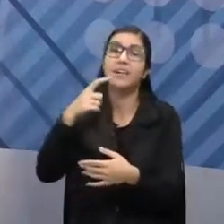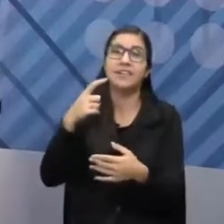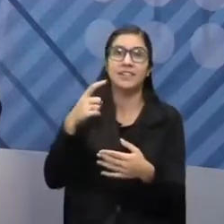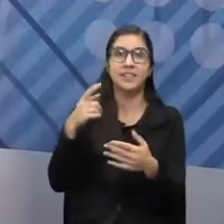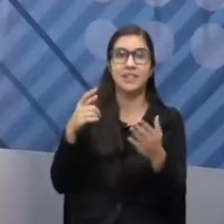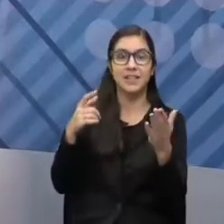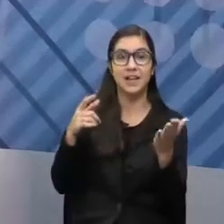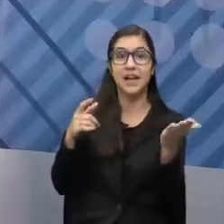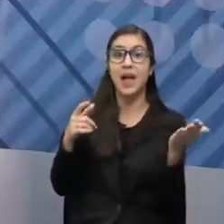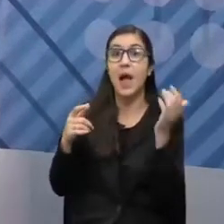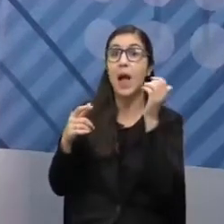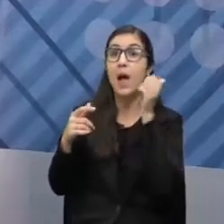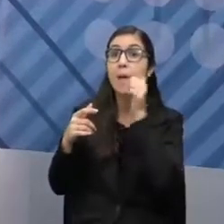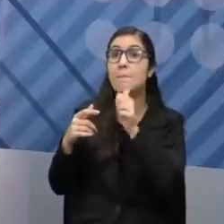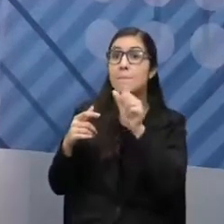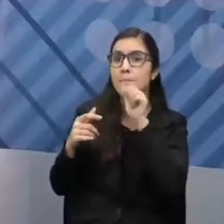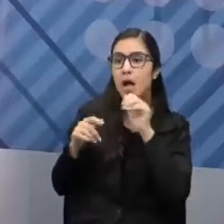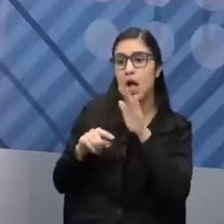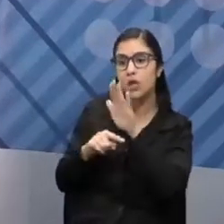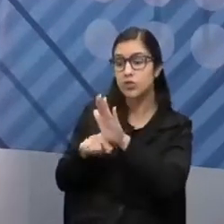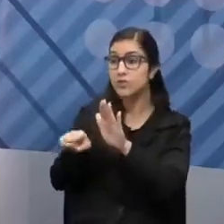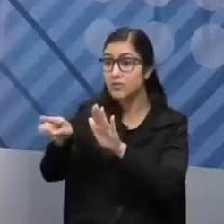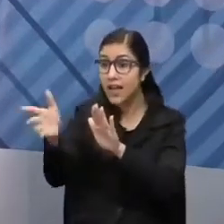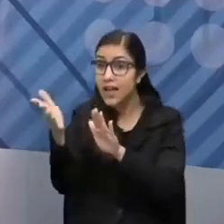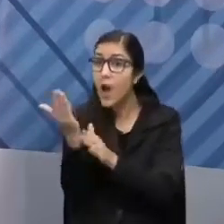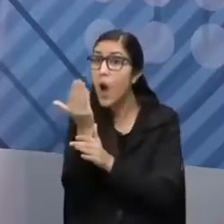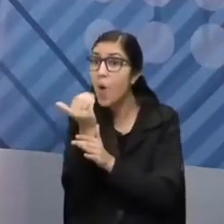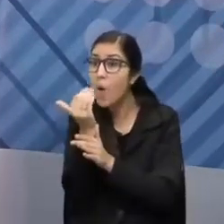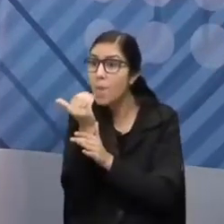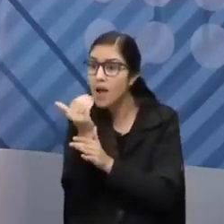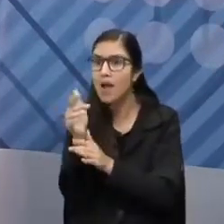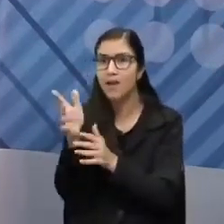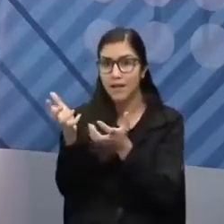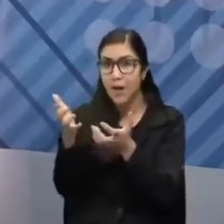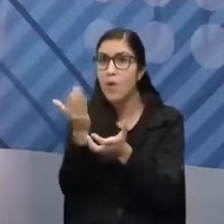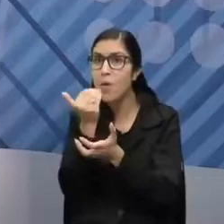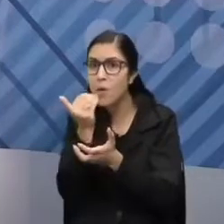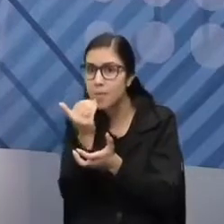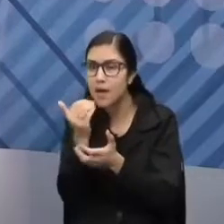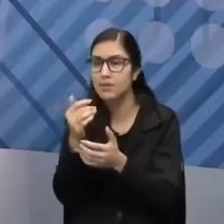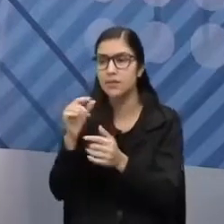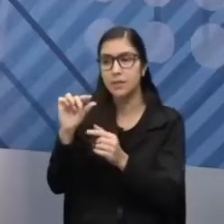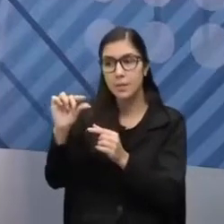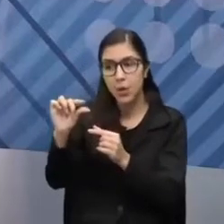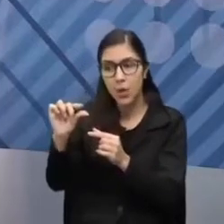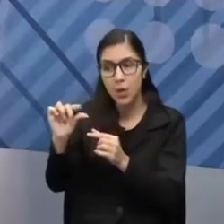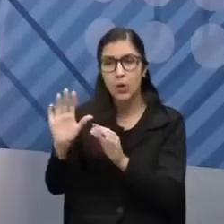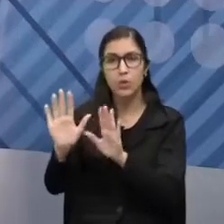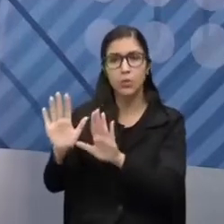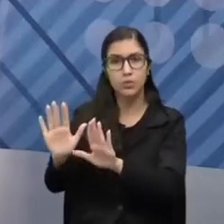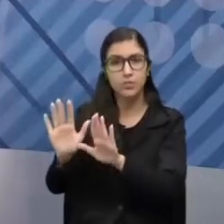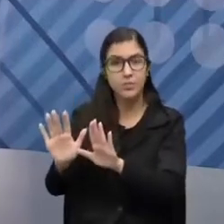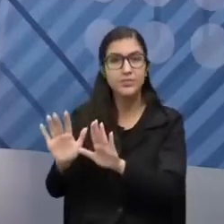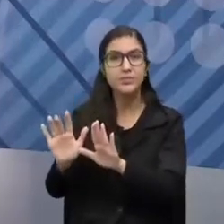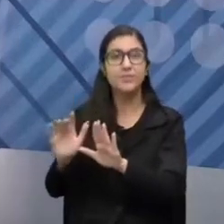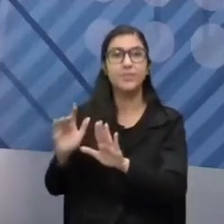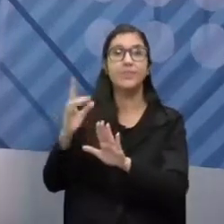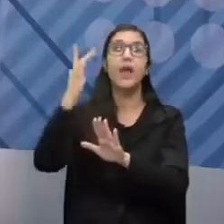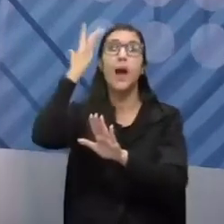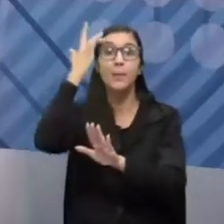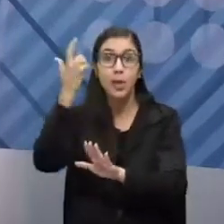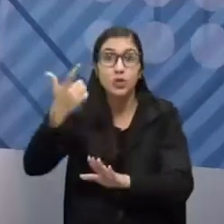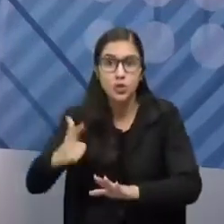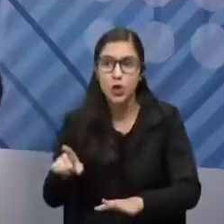vem comer, você quer comer, né? E aí começa a trabalhar, esperar um pouquinho, certo? Aí, no outro dia,